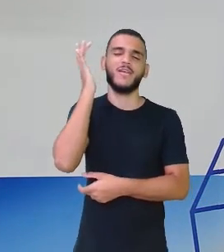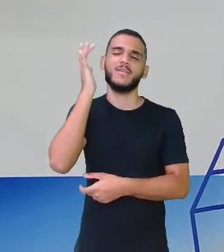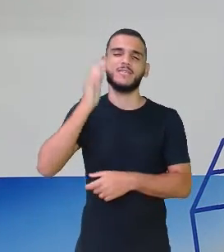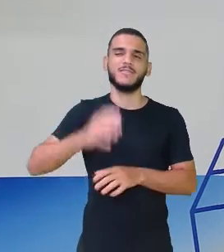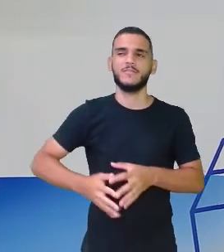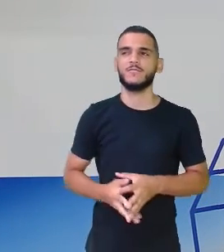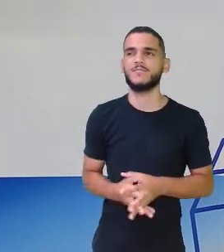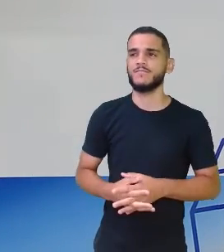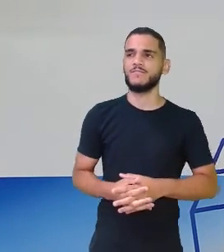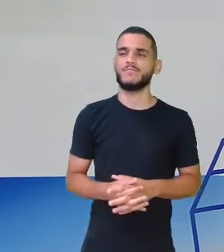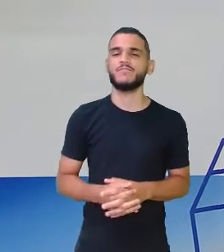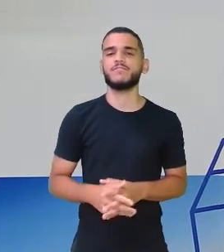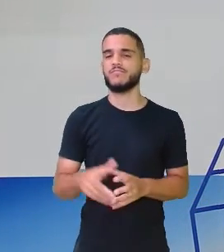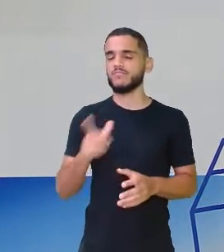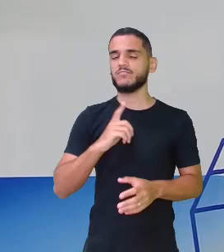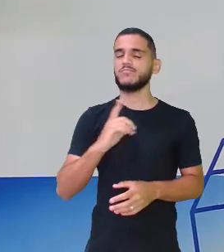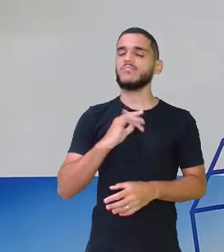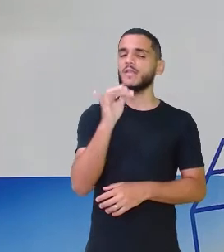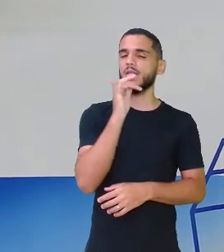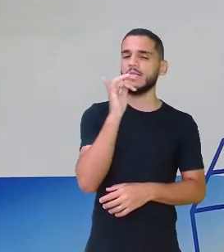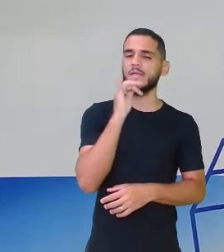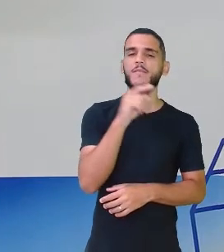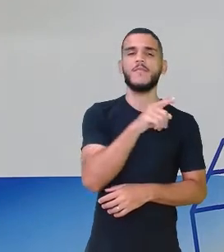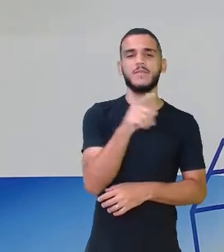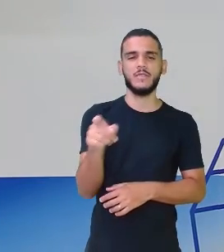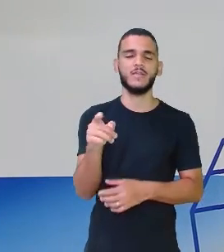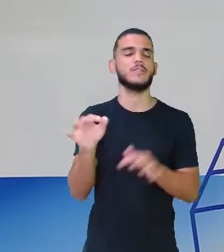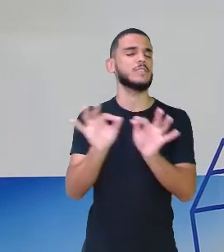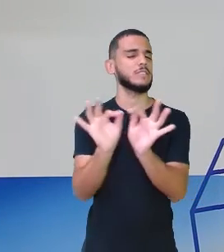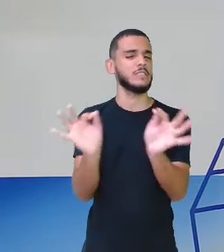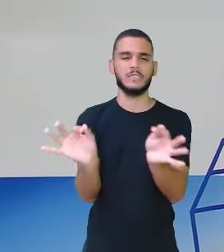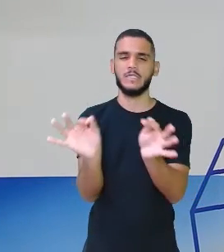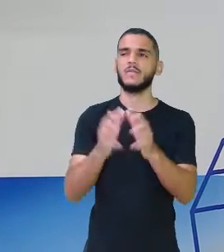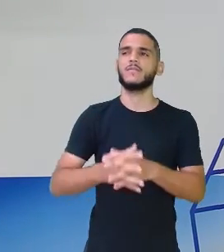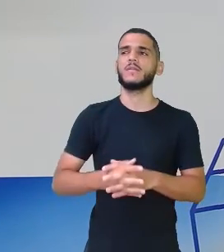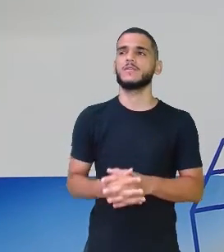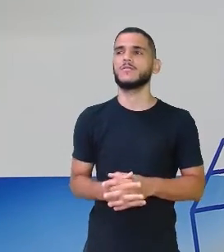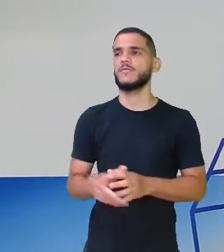demais. Eu tenho alguns exemplos aqui, né? Exemplos bem simples, né?